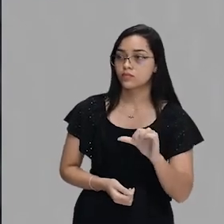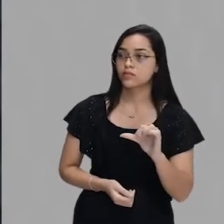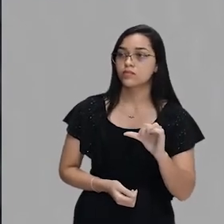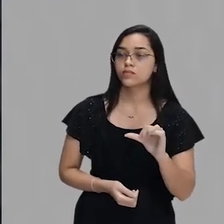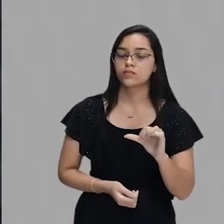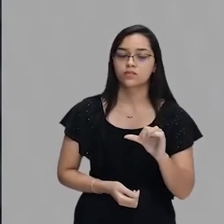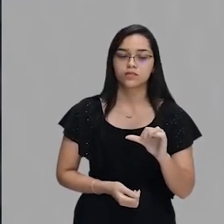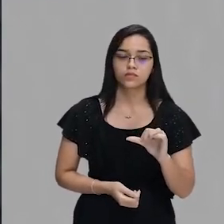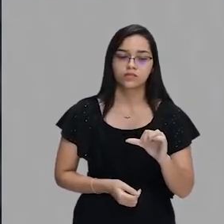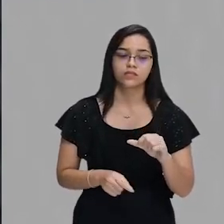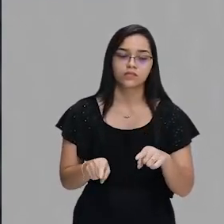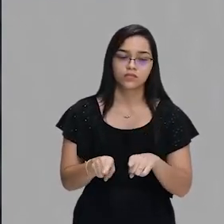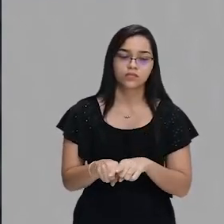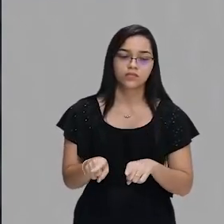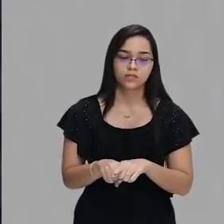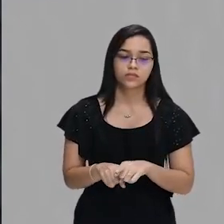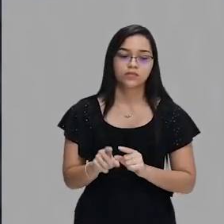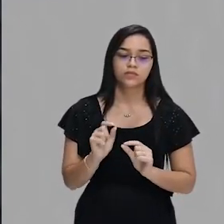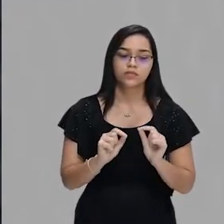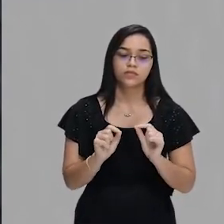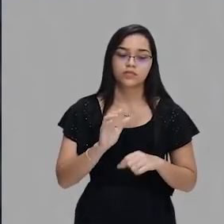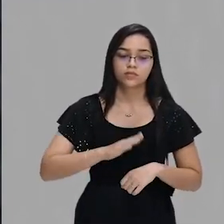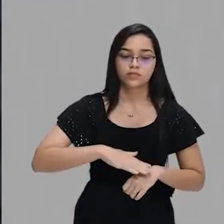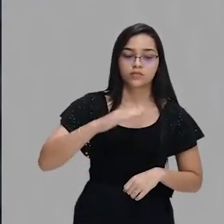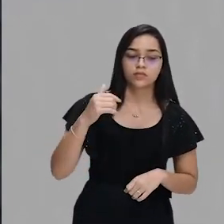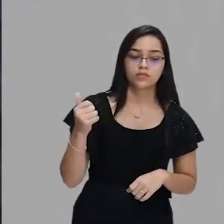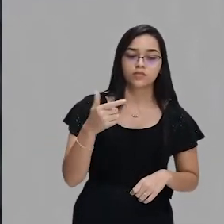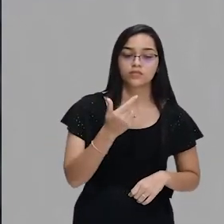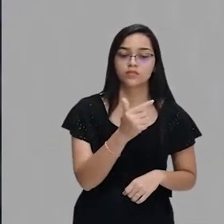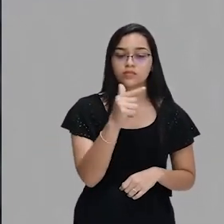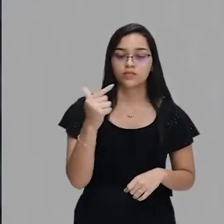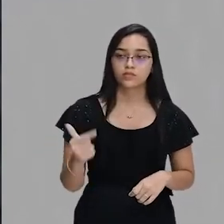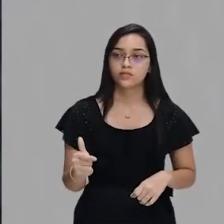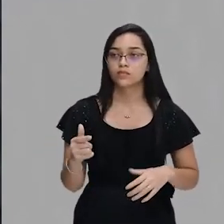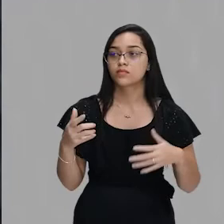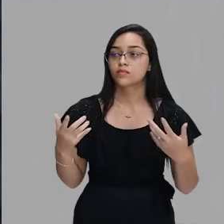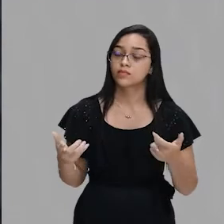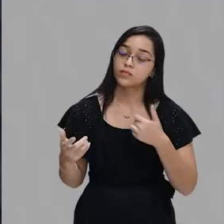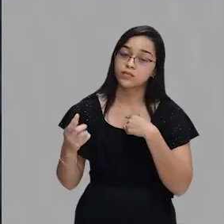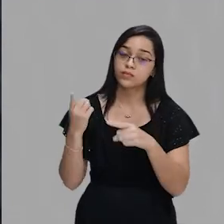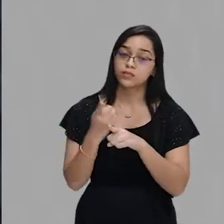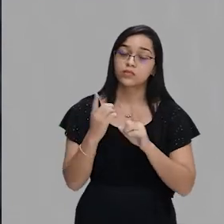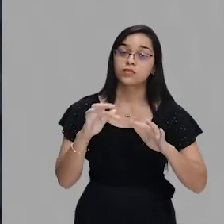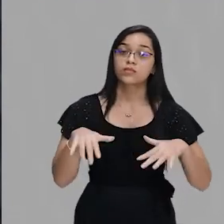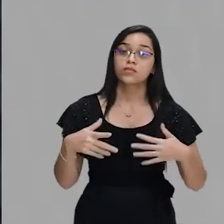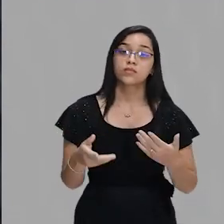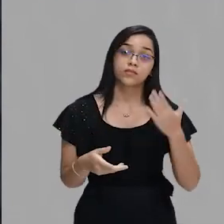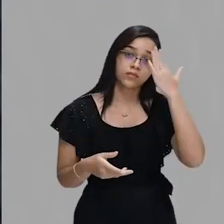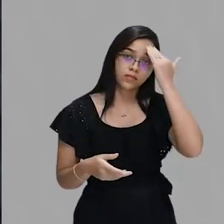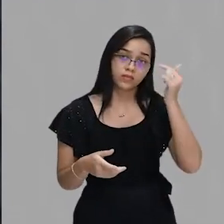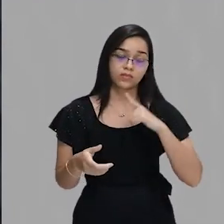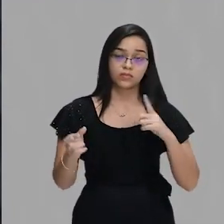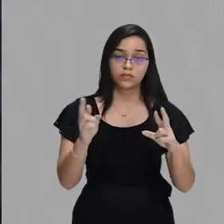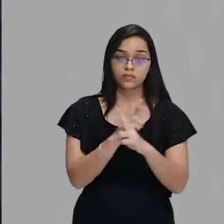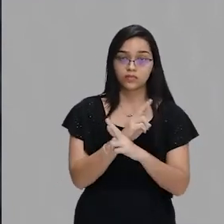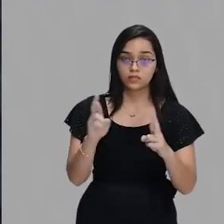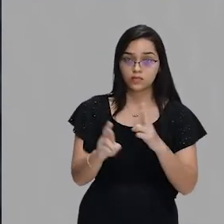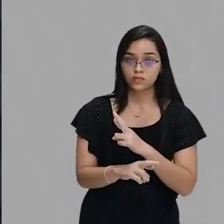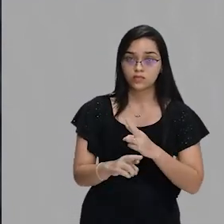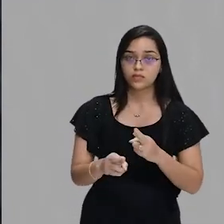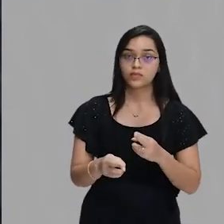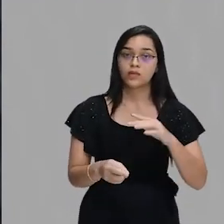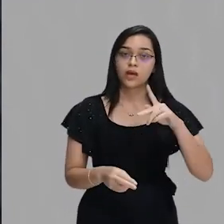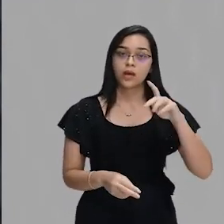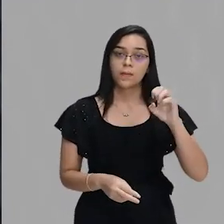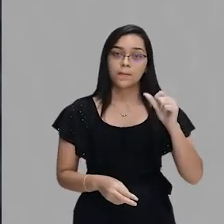8,49, né? E tem um desvio padrão maior do que os outros. Então, descobrir qual é o atleta em relação às